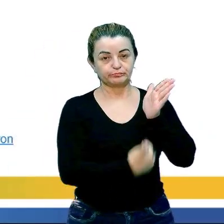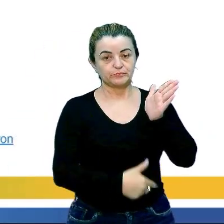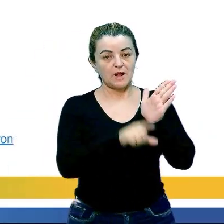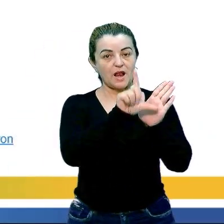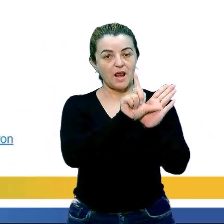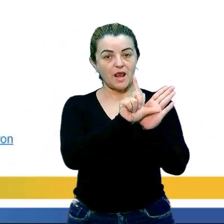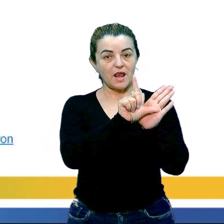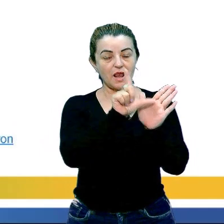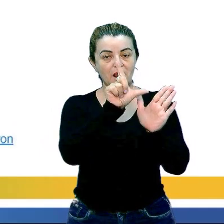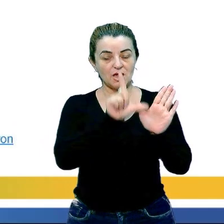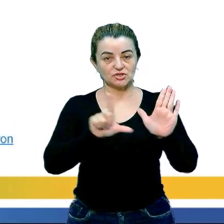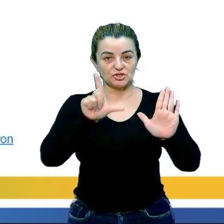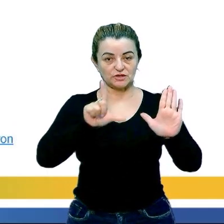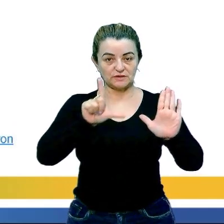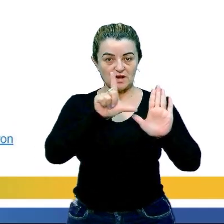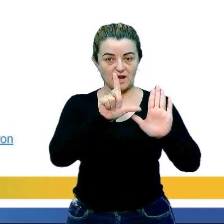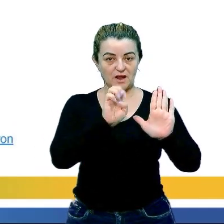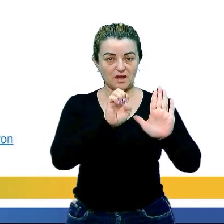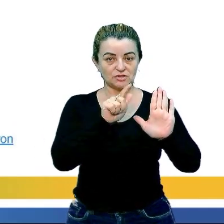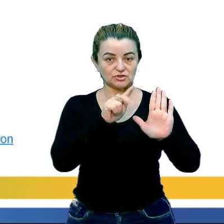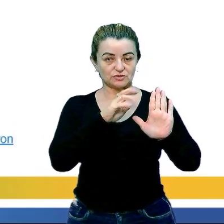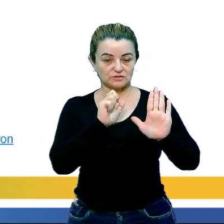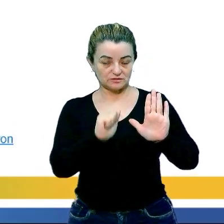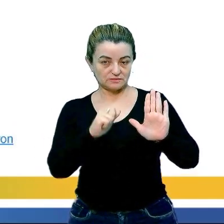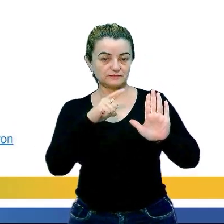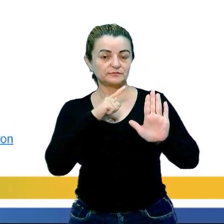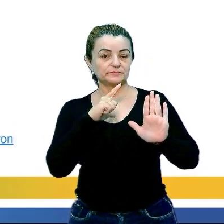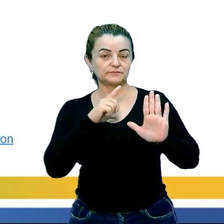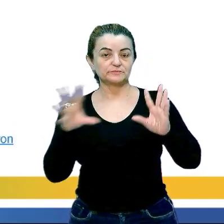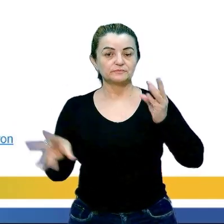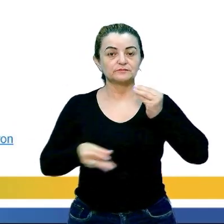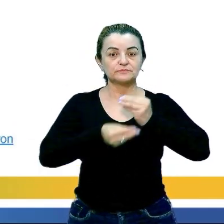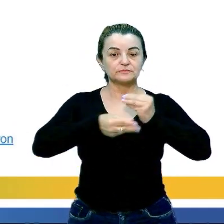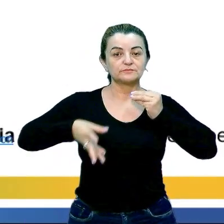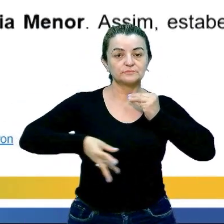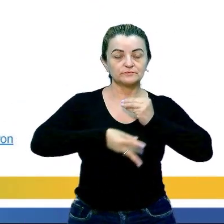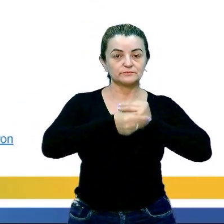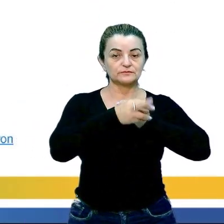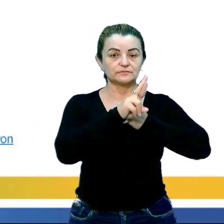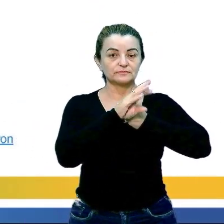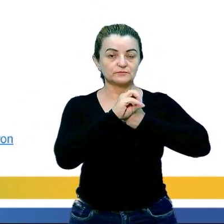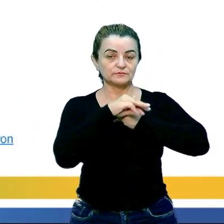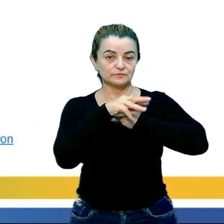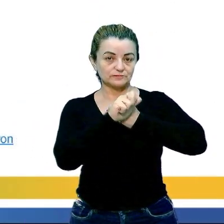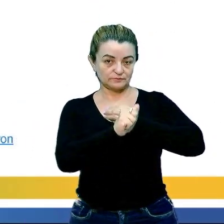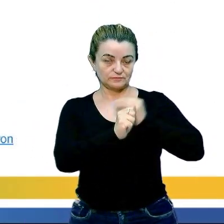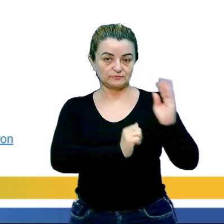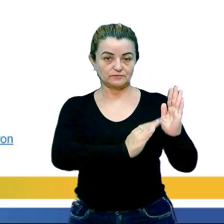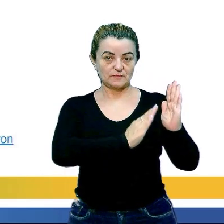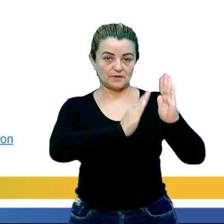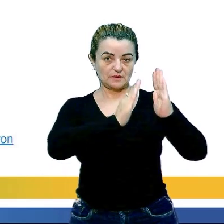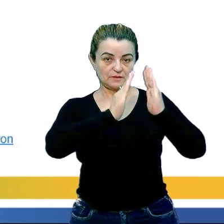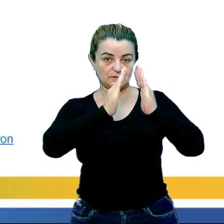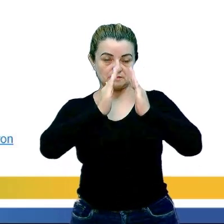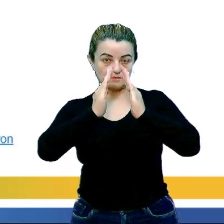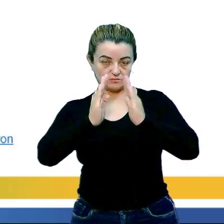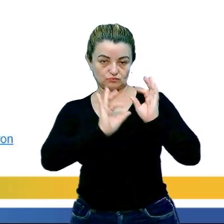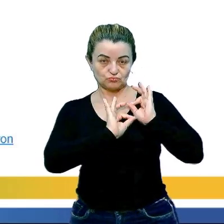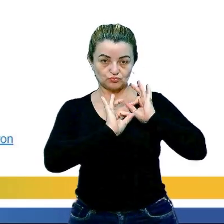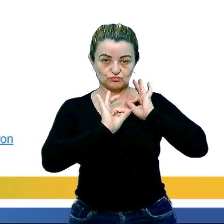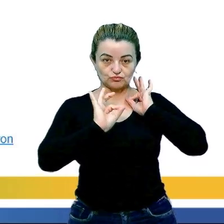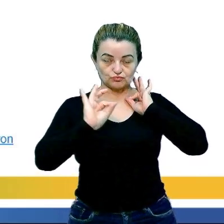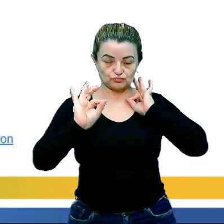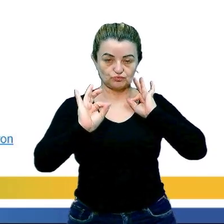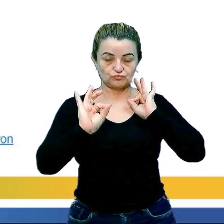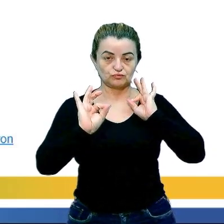que teve no Império, né, desses territórios que foram anexados à Roma Antiga. Nesse período, ele se